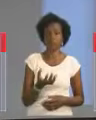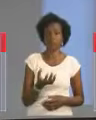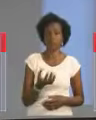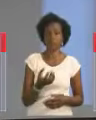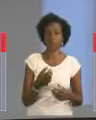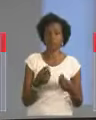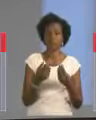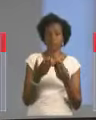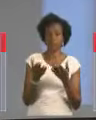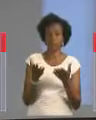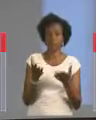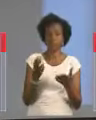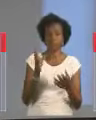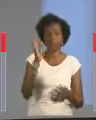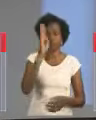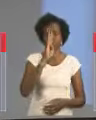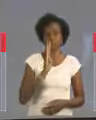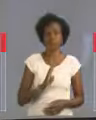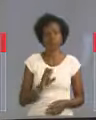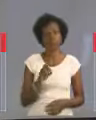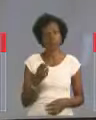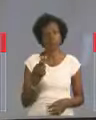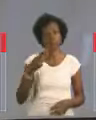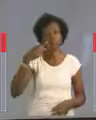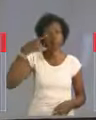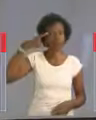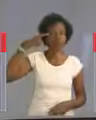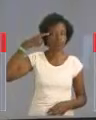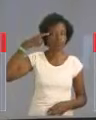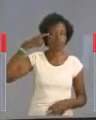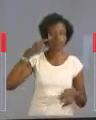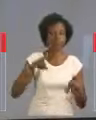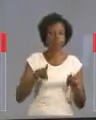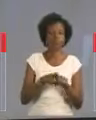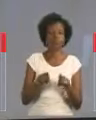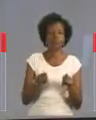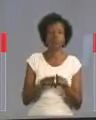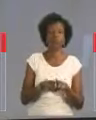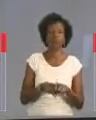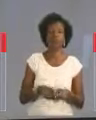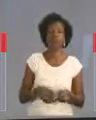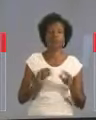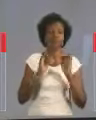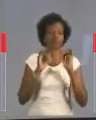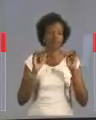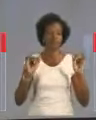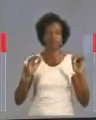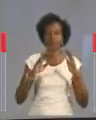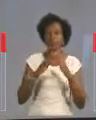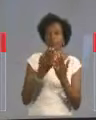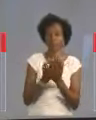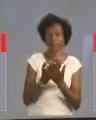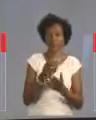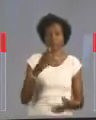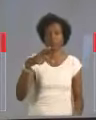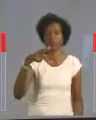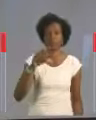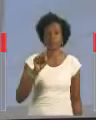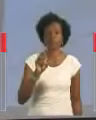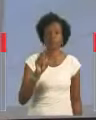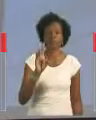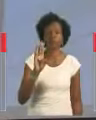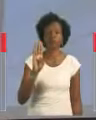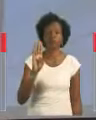implantar no Brasil ou que o Doria né também faz propaganda da educação essa escola do PSDB